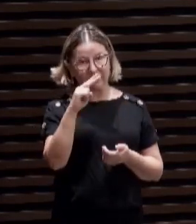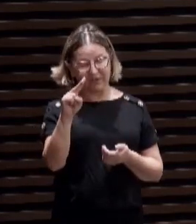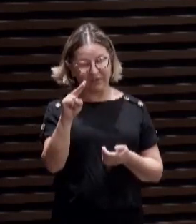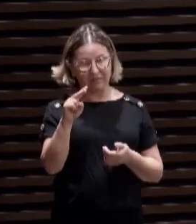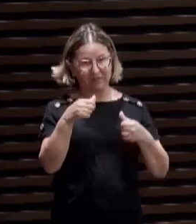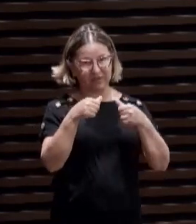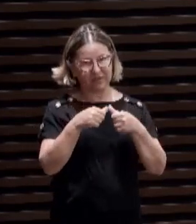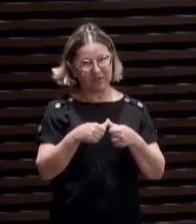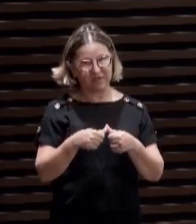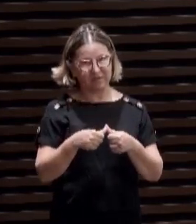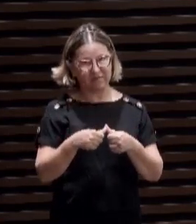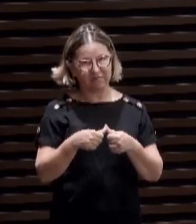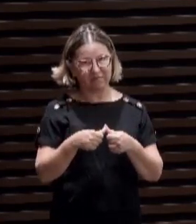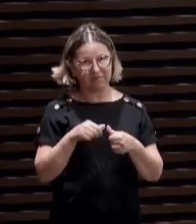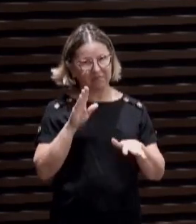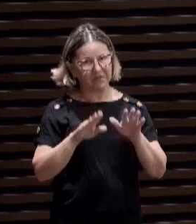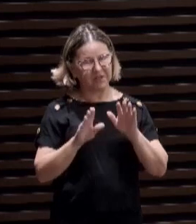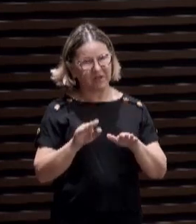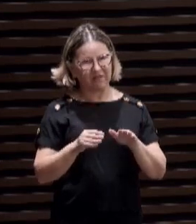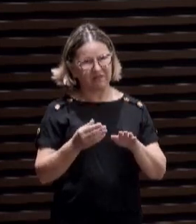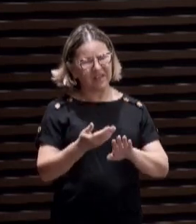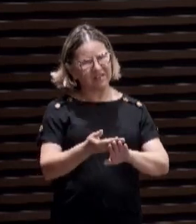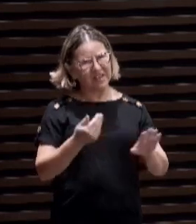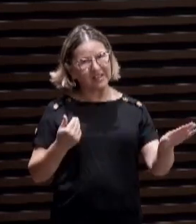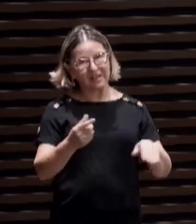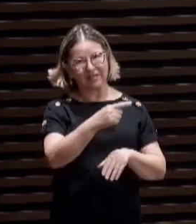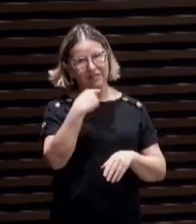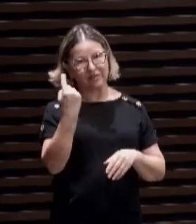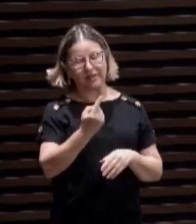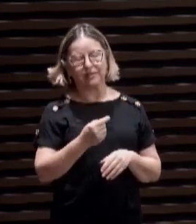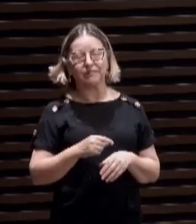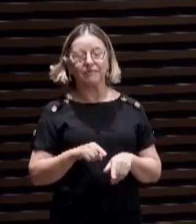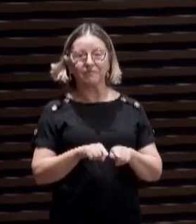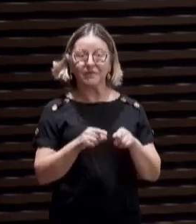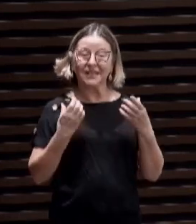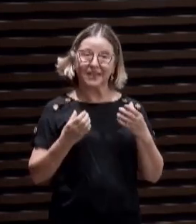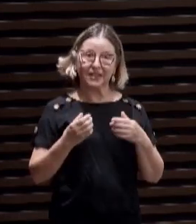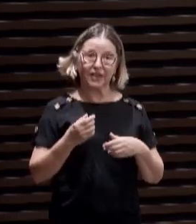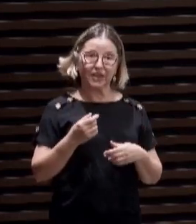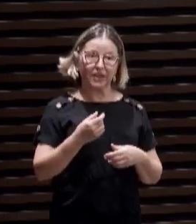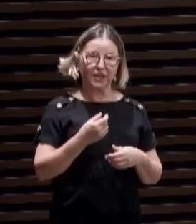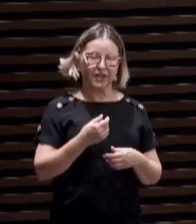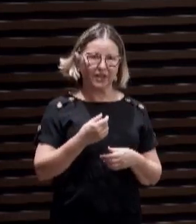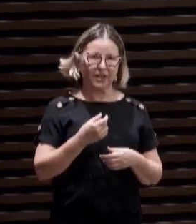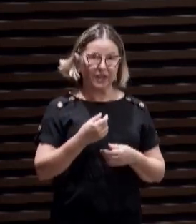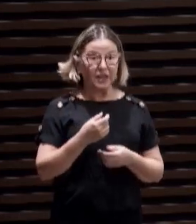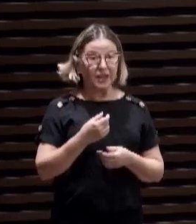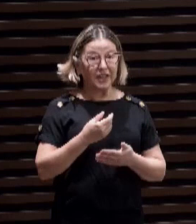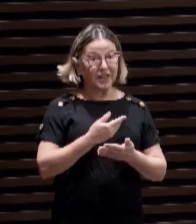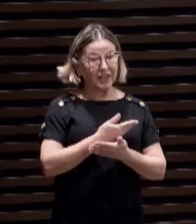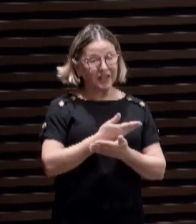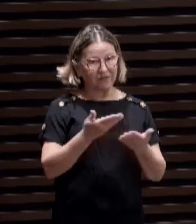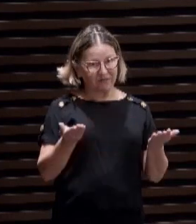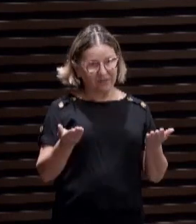que talvez não se aproxime muito de nós. Mas eu gostaria que você avaliasse em relação à sua vida, como eu fiz, tenho